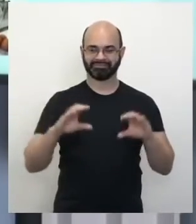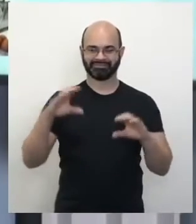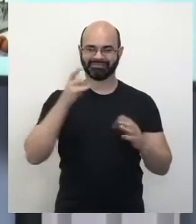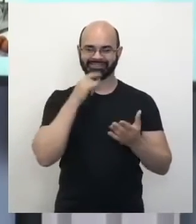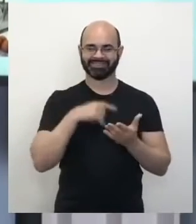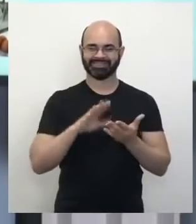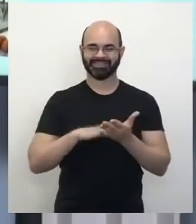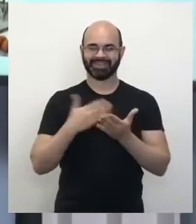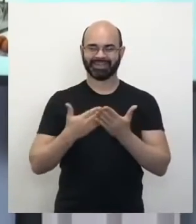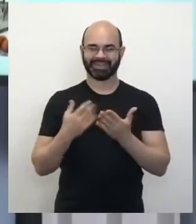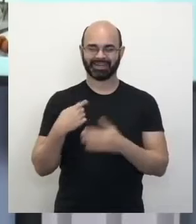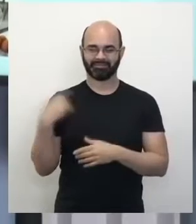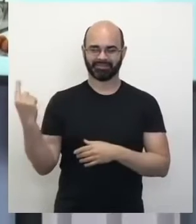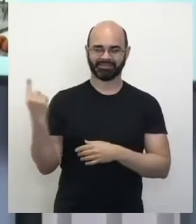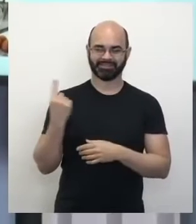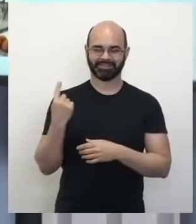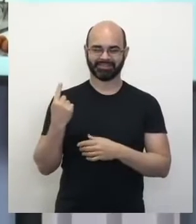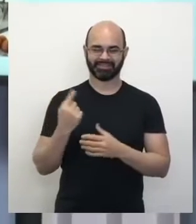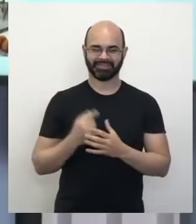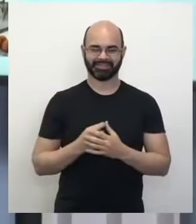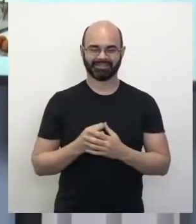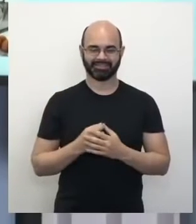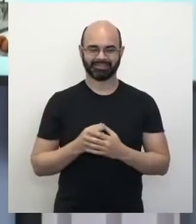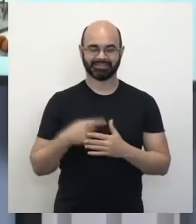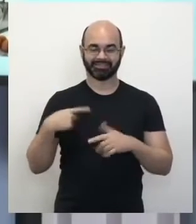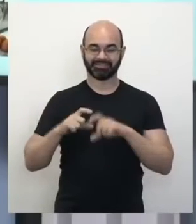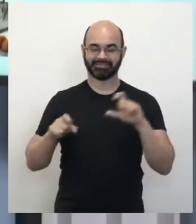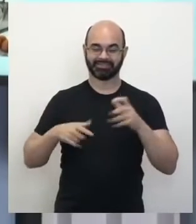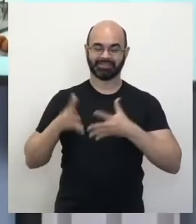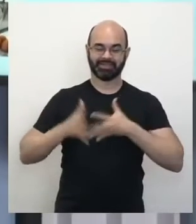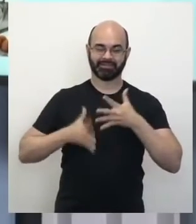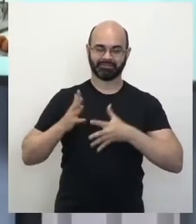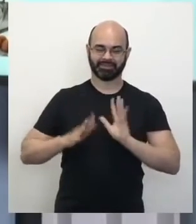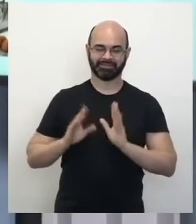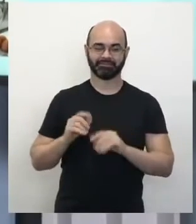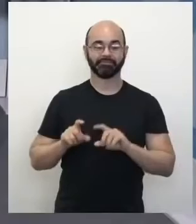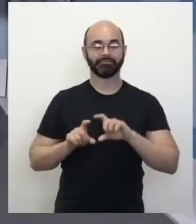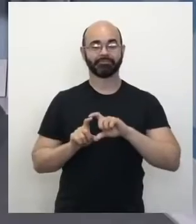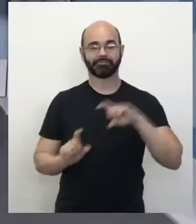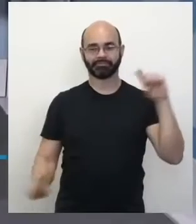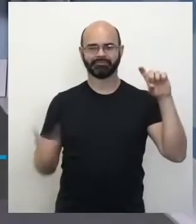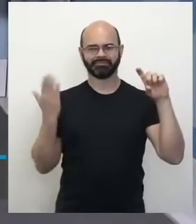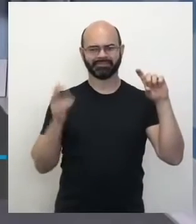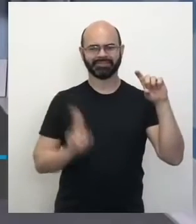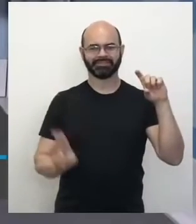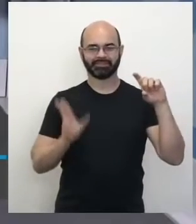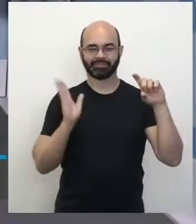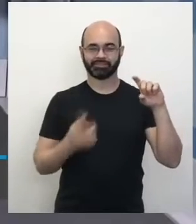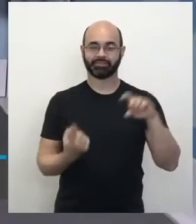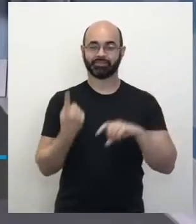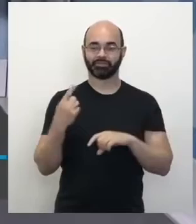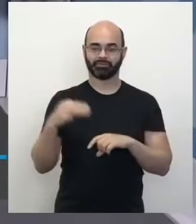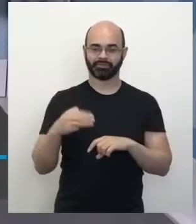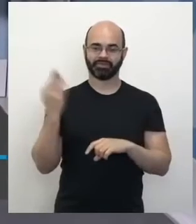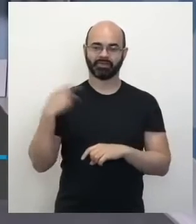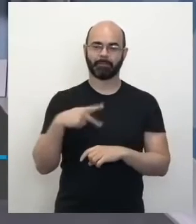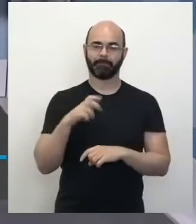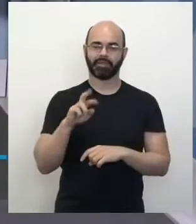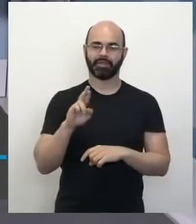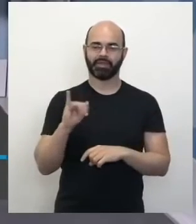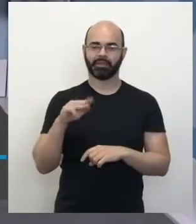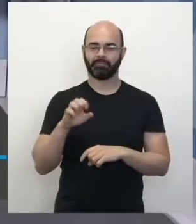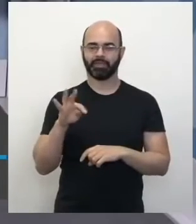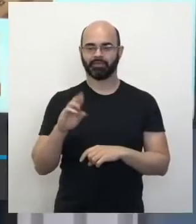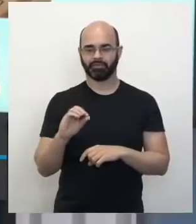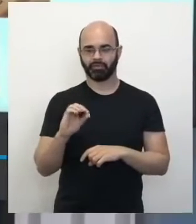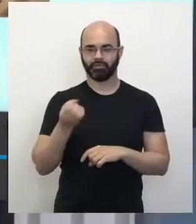intérprete. Aê, olha aí, ó. Muito bem, ela tem 1 metro, né? A gente já usou essa régua aqui em algumas aulas, quando nós falamos de perímetro e área, né? A